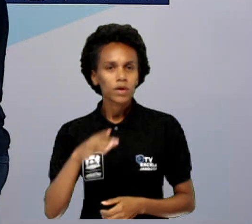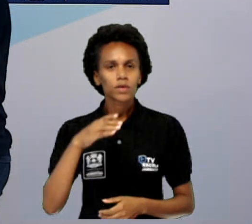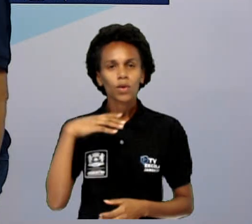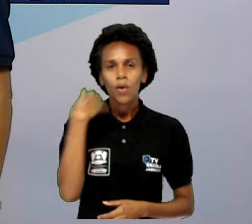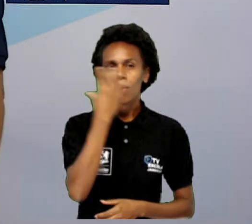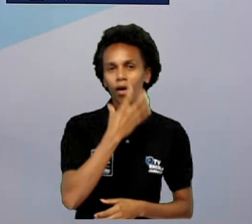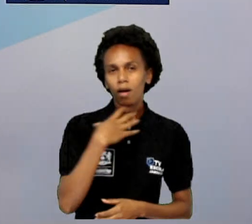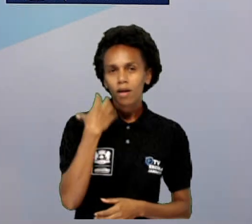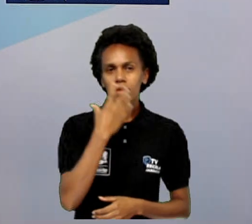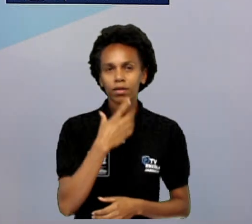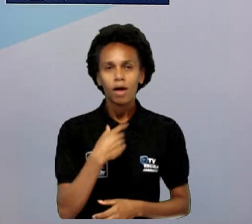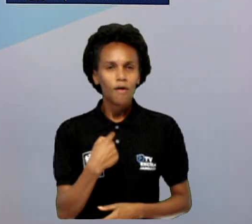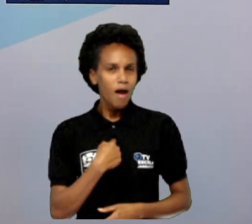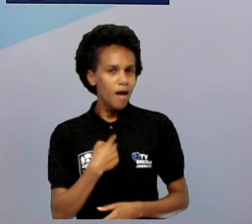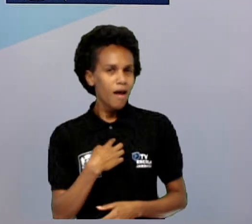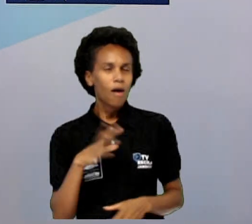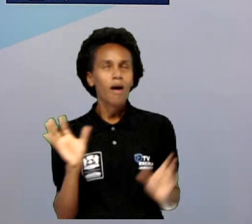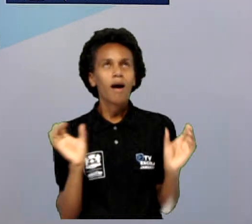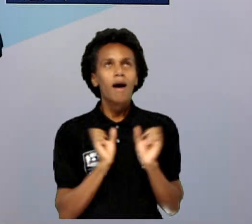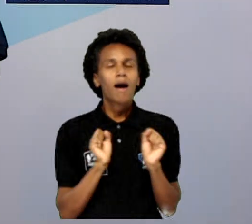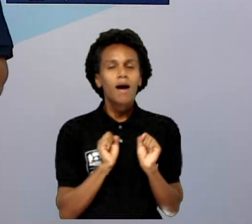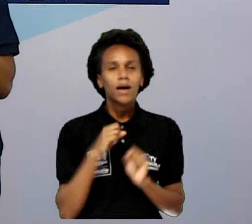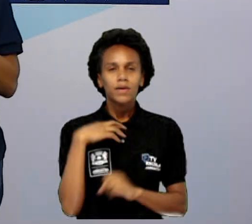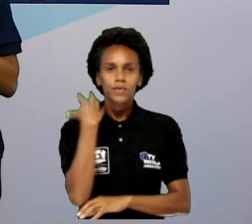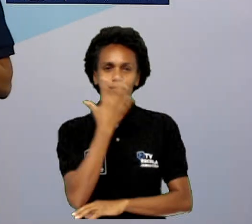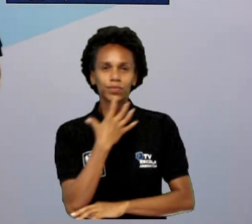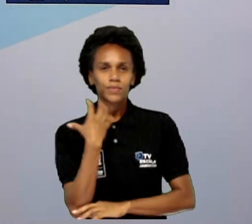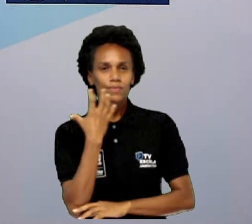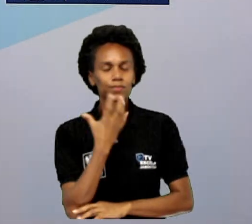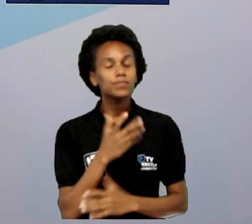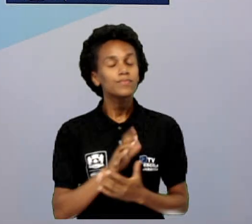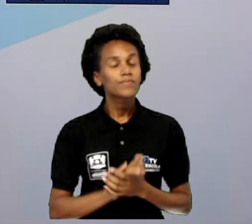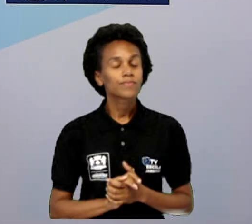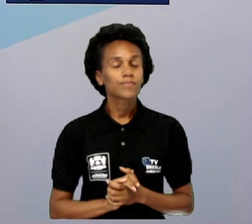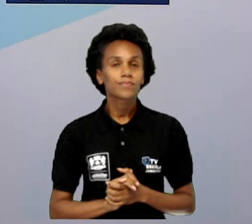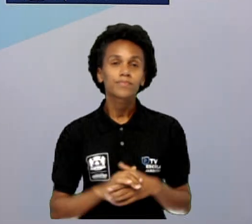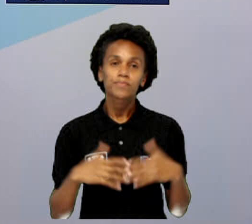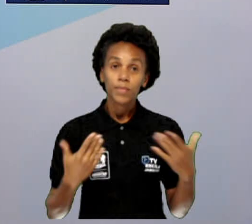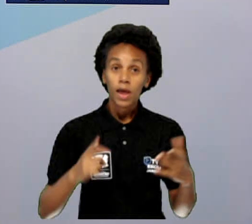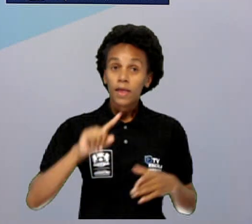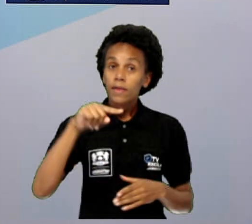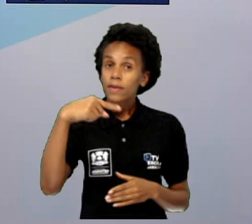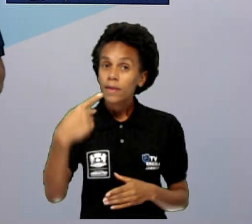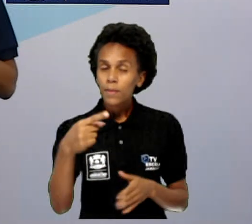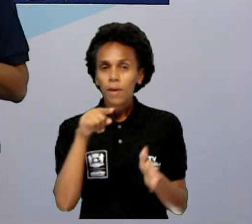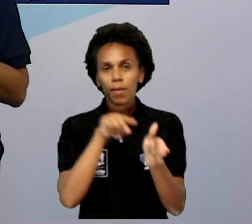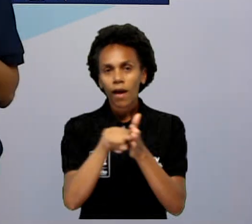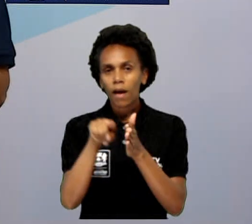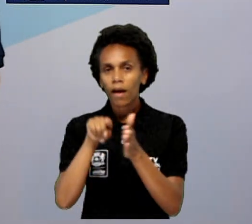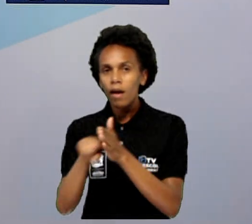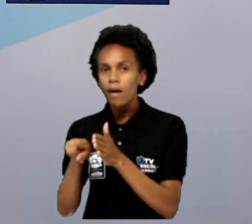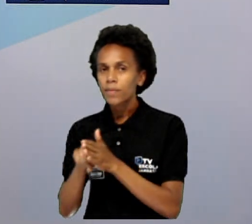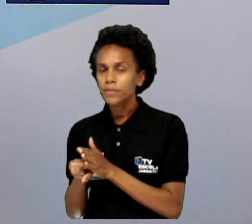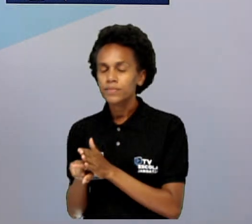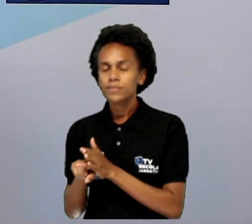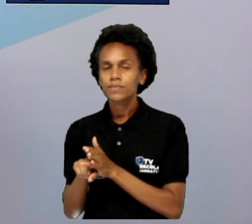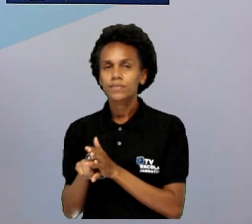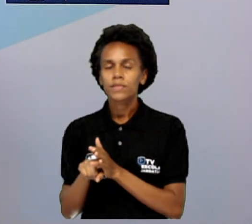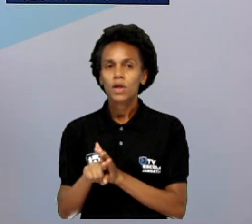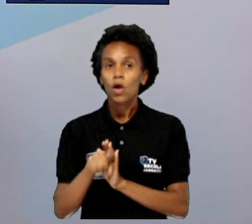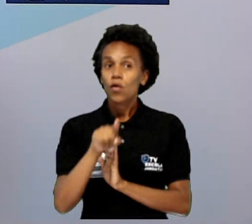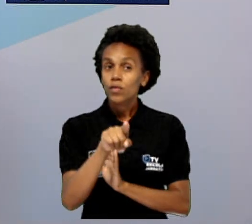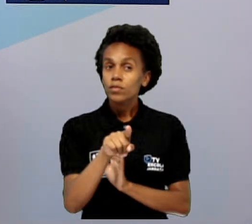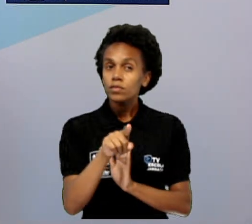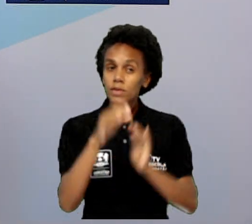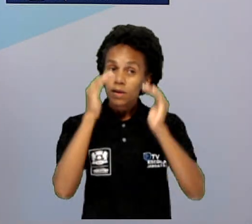tá? Então, depois que você fizer essas perguntas, presta bem atenção nas respostas, tá certo? Por quê? Porque